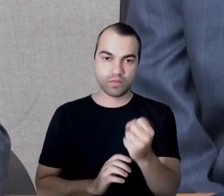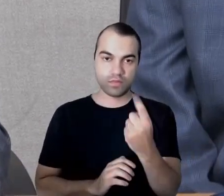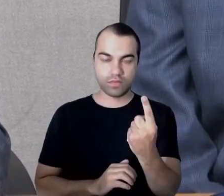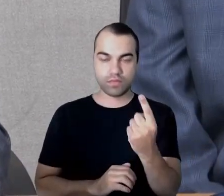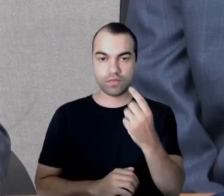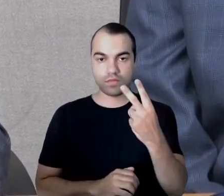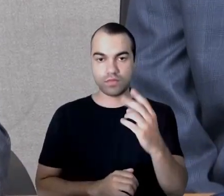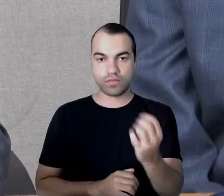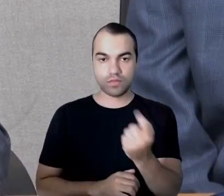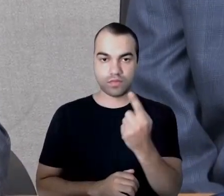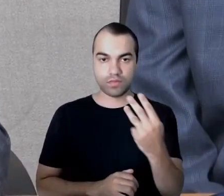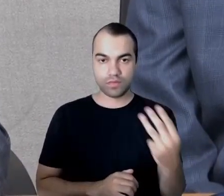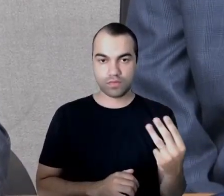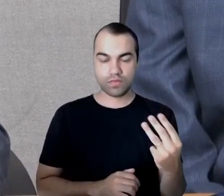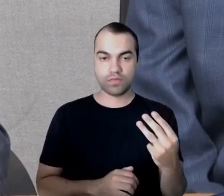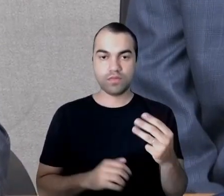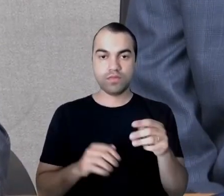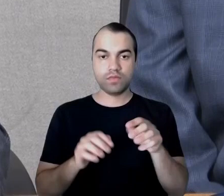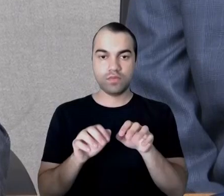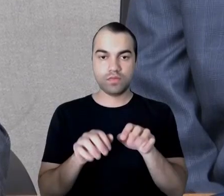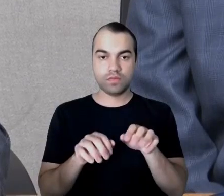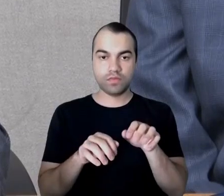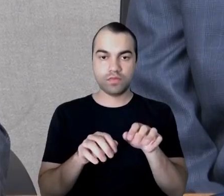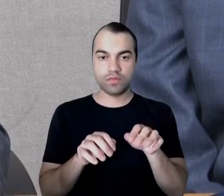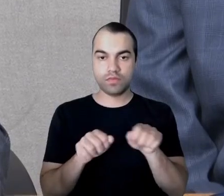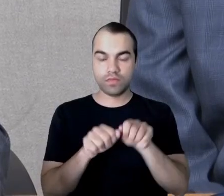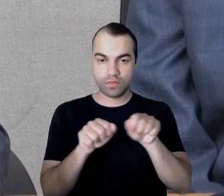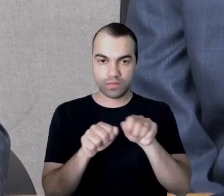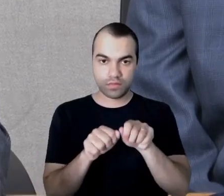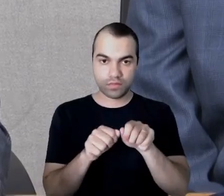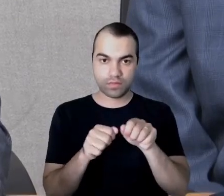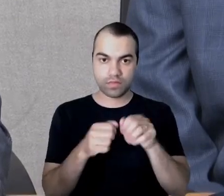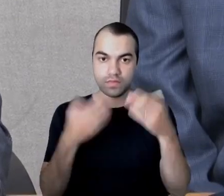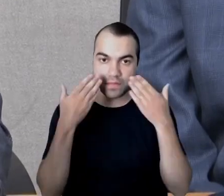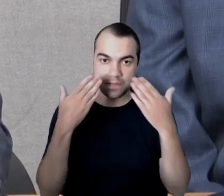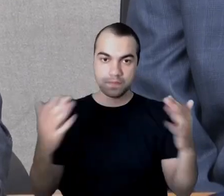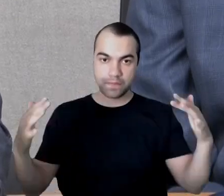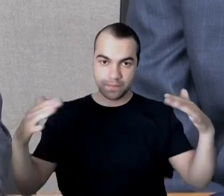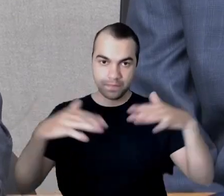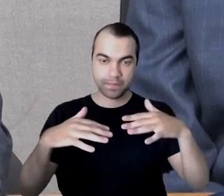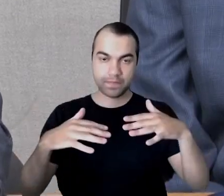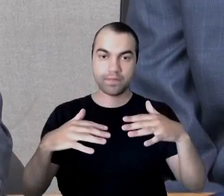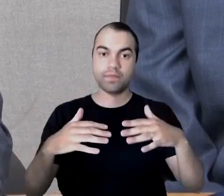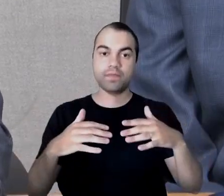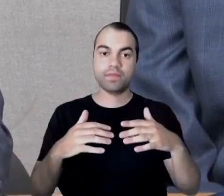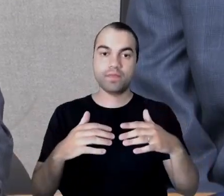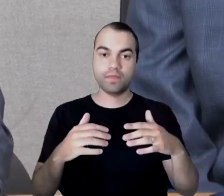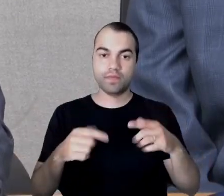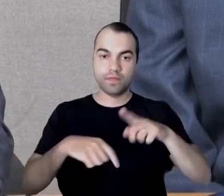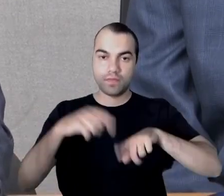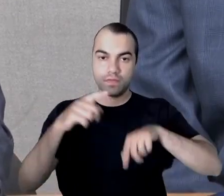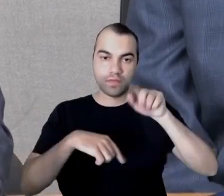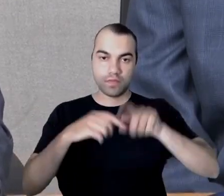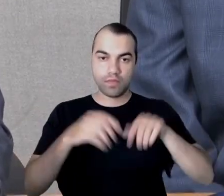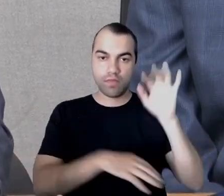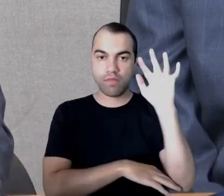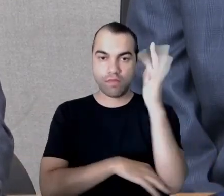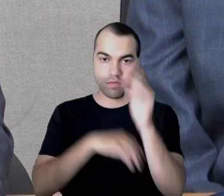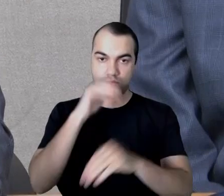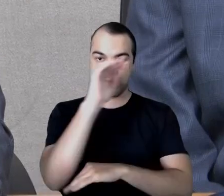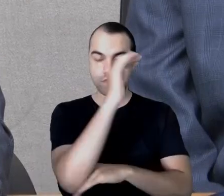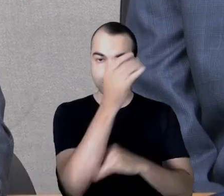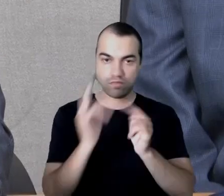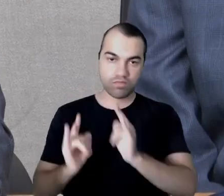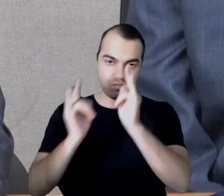disciplinas procedimentos para realização de audiências públicas relativas a apreciação de matérias urbanísticas em ambientais no distrito federal